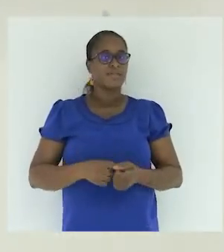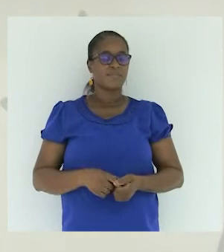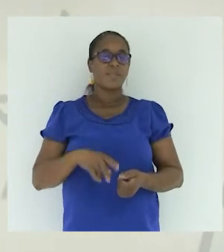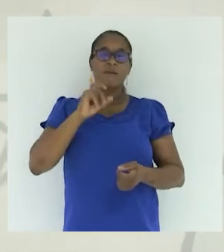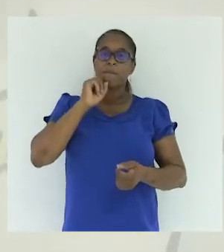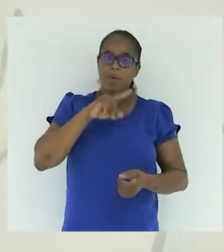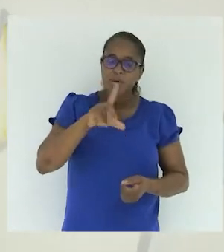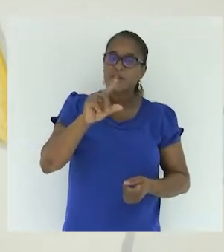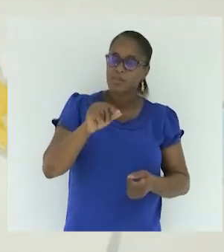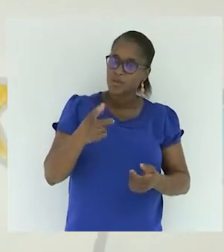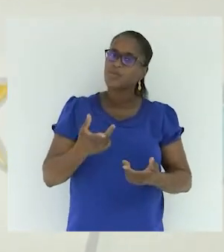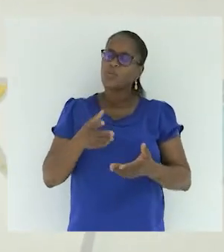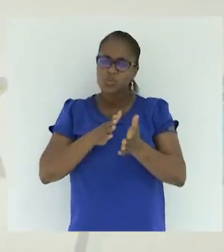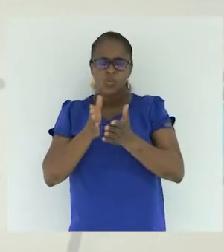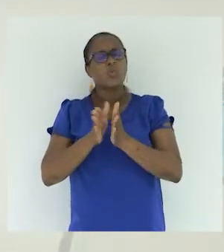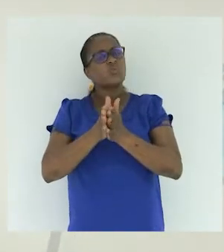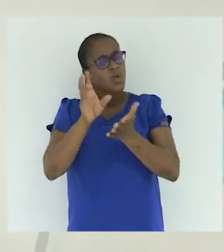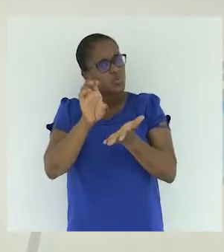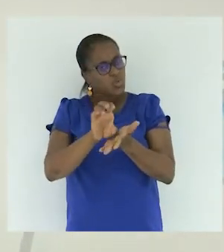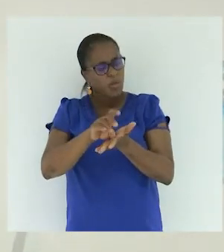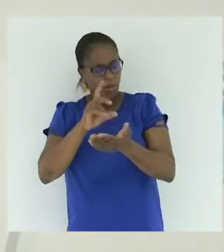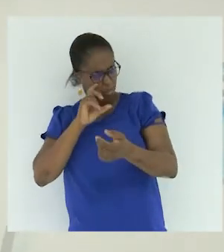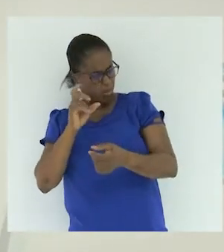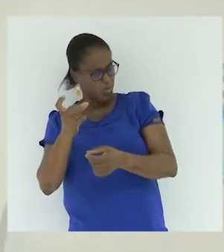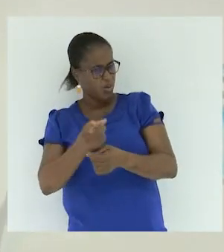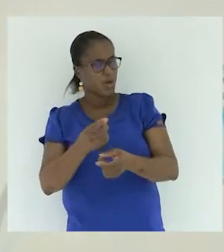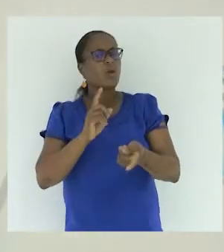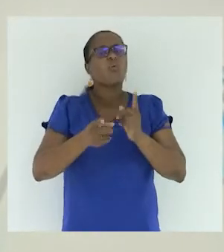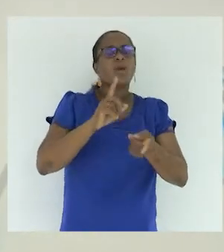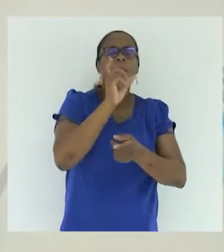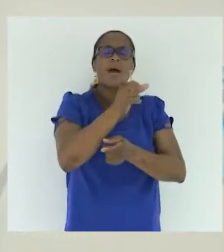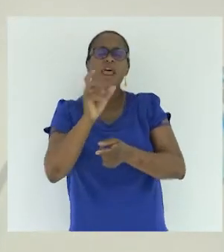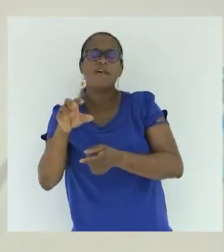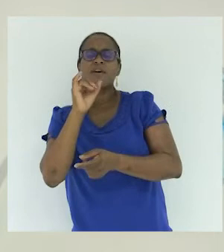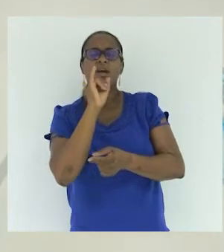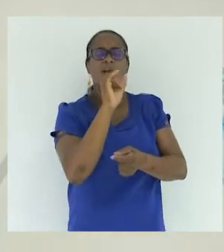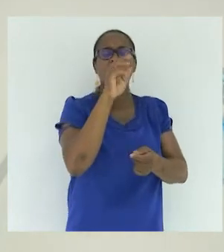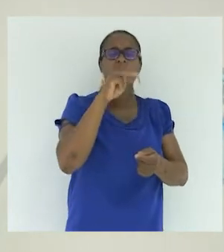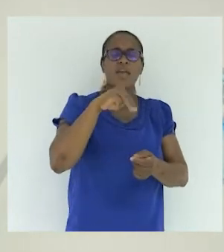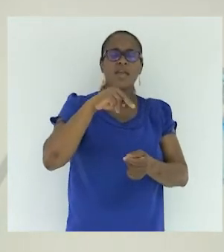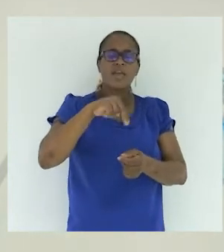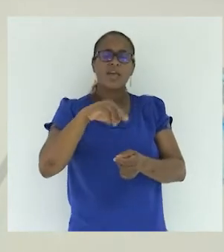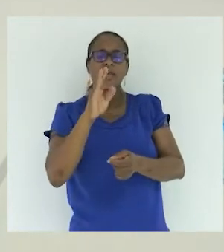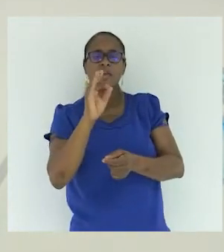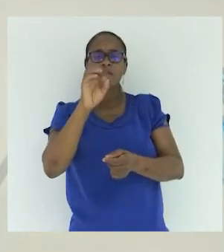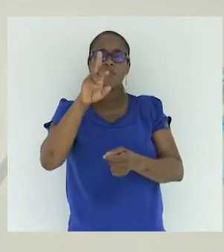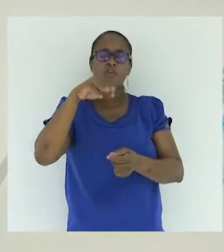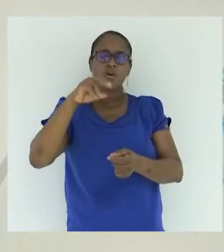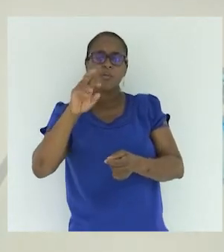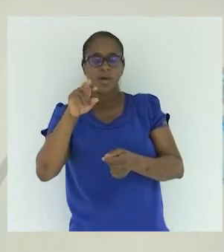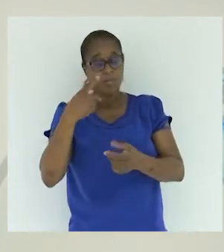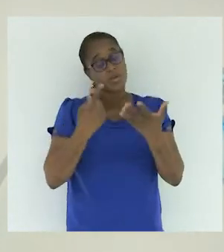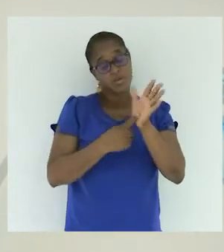Podem utilizar o dicionário para procurar o significado da palavra informar. Por exemplo, aqui no meu dicionário eu